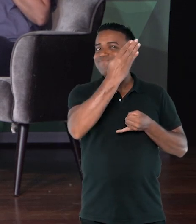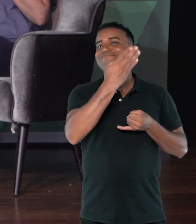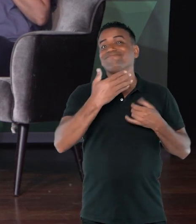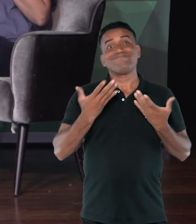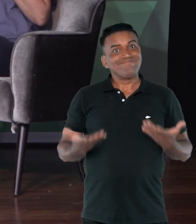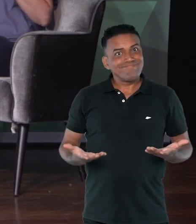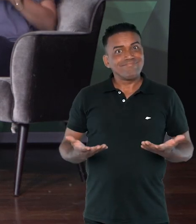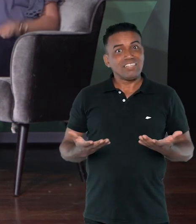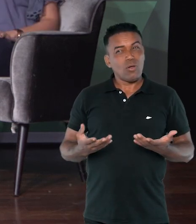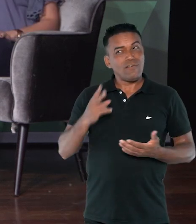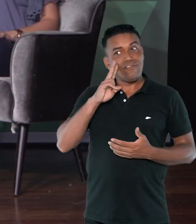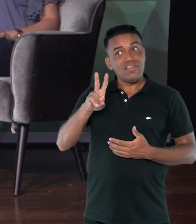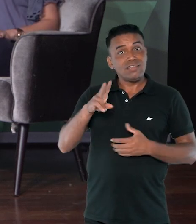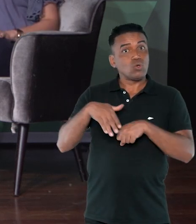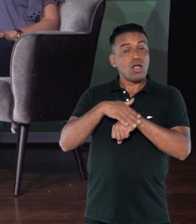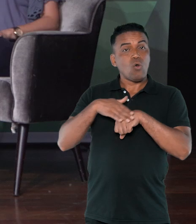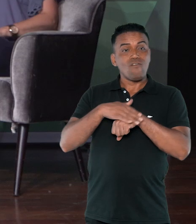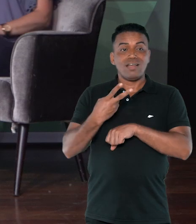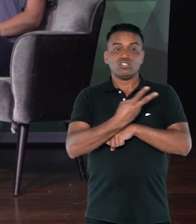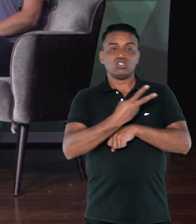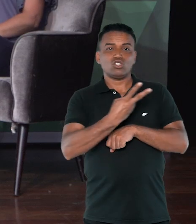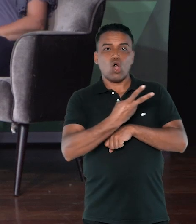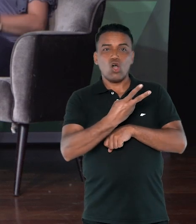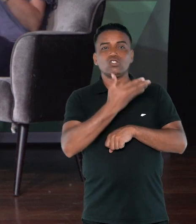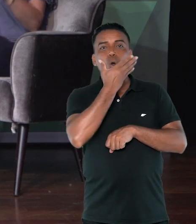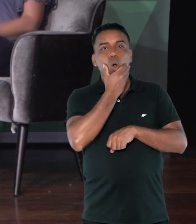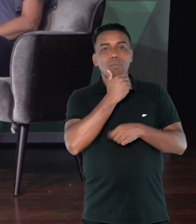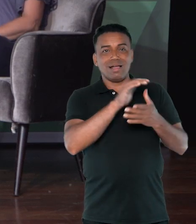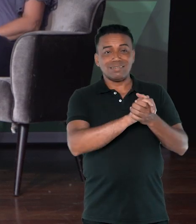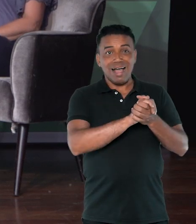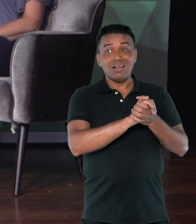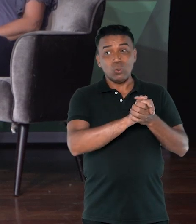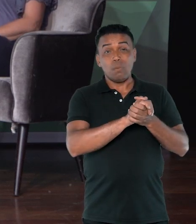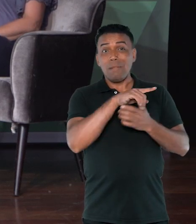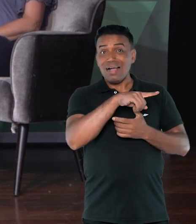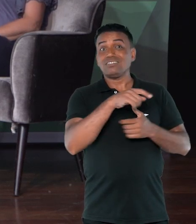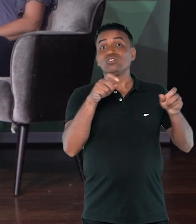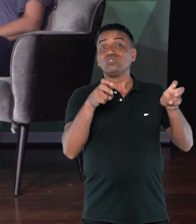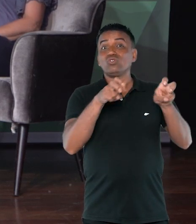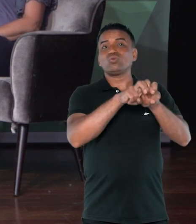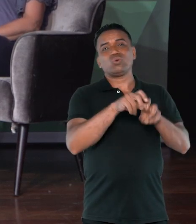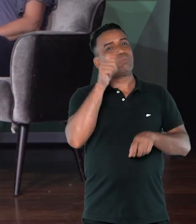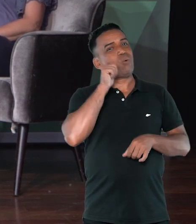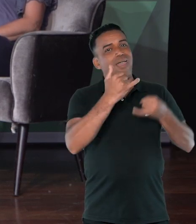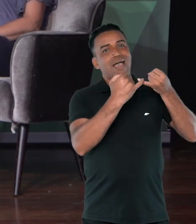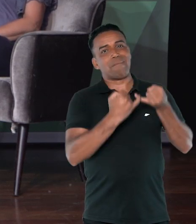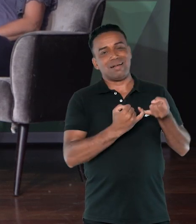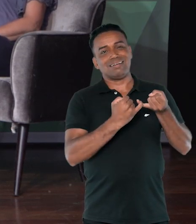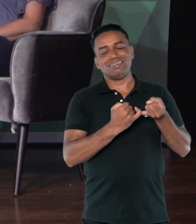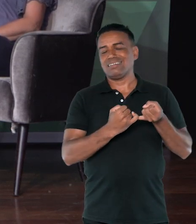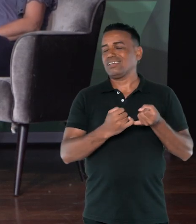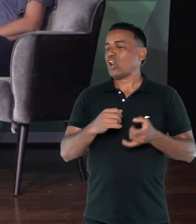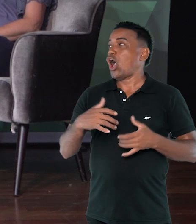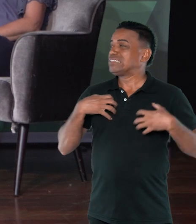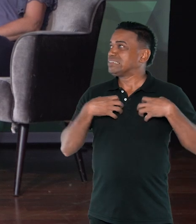São muitas... O chão cai, né? Tudo cai, né? Então, foi